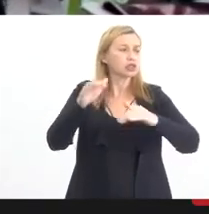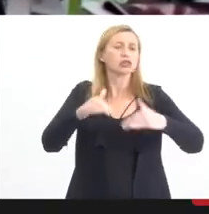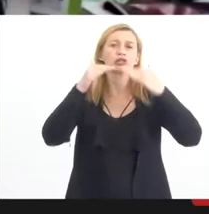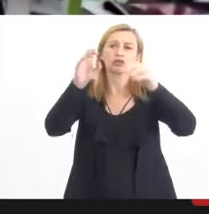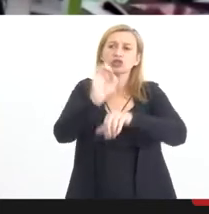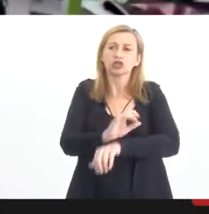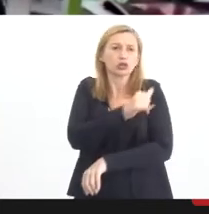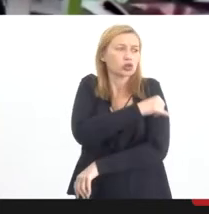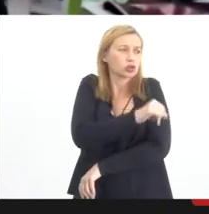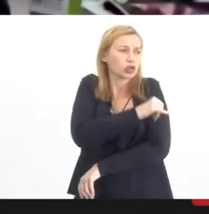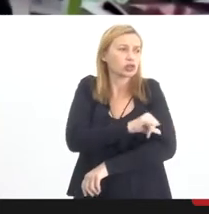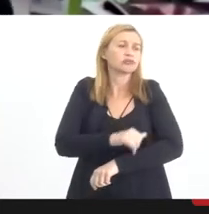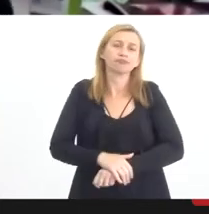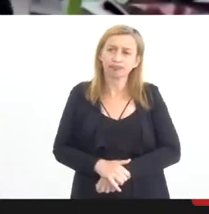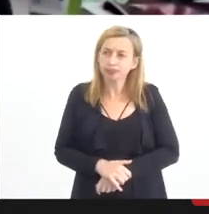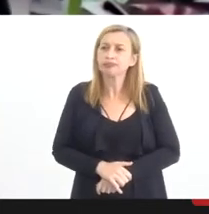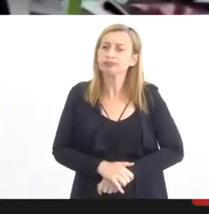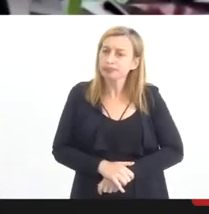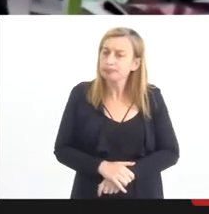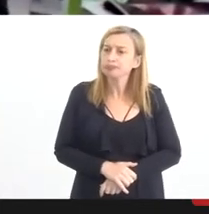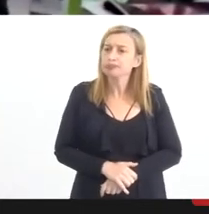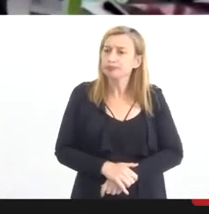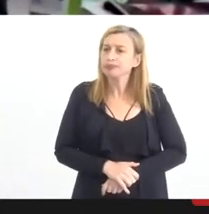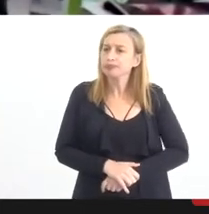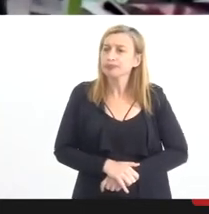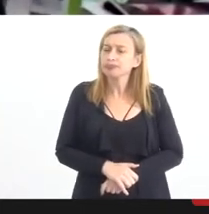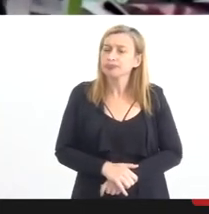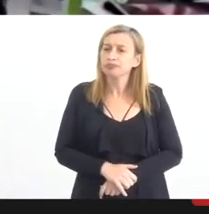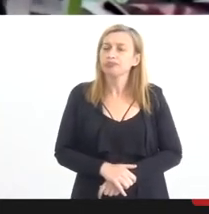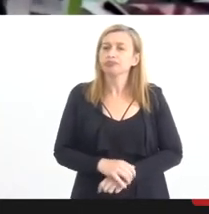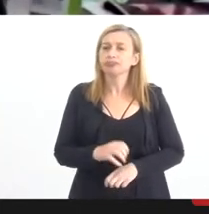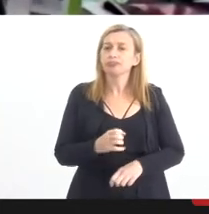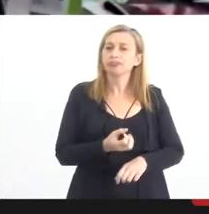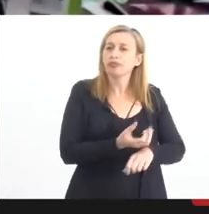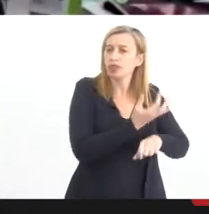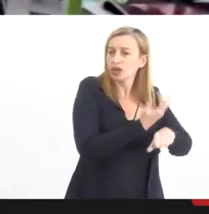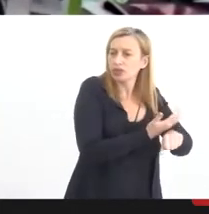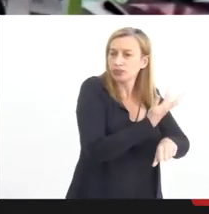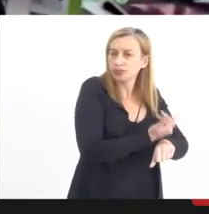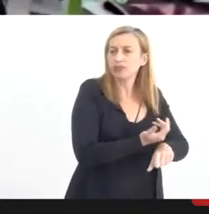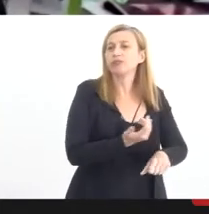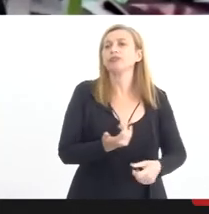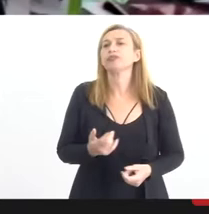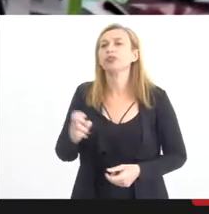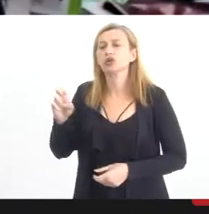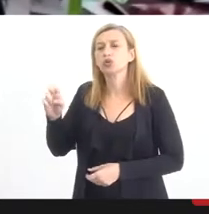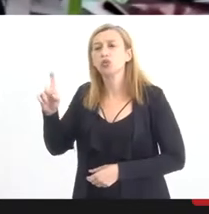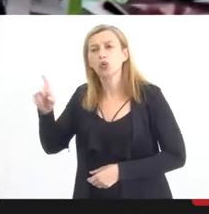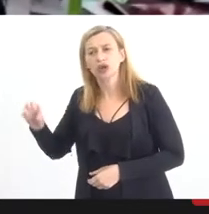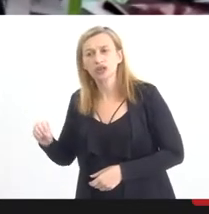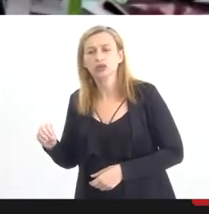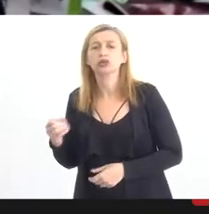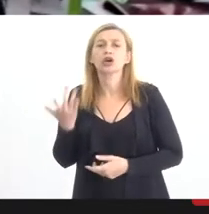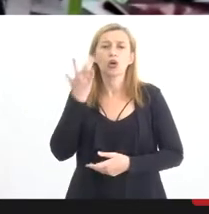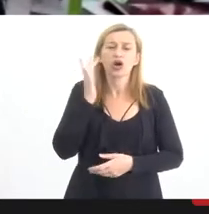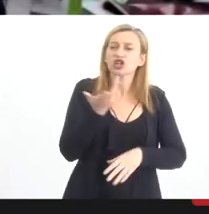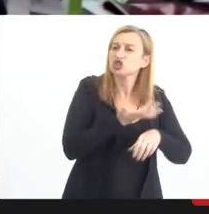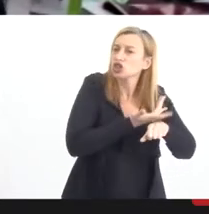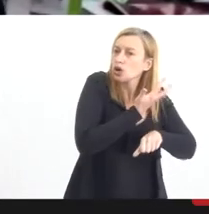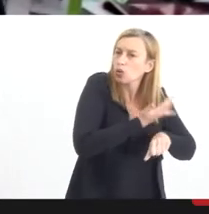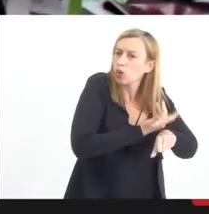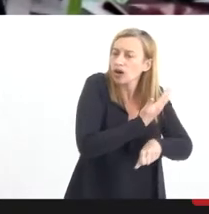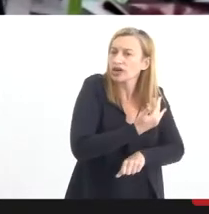Janeiro, extremamente importante para a UERJ, eu vejo assim. Eu acho que a UERJ, que vem